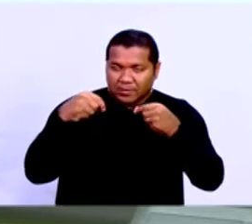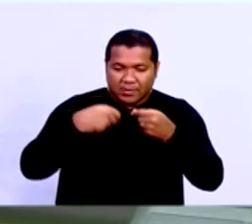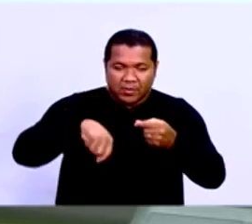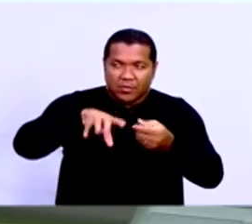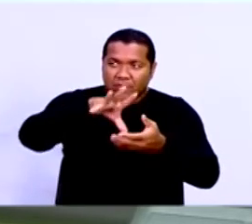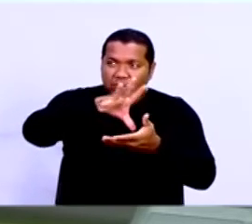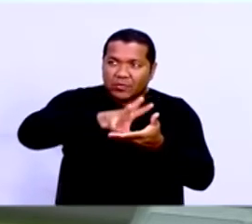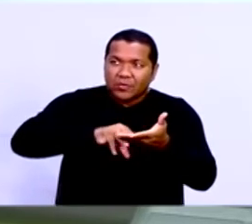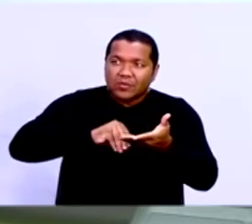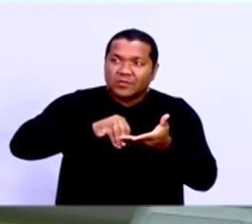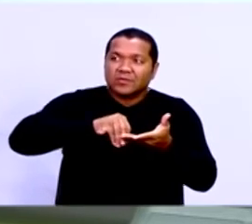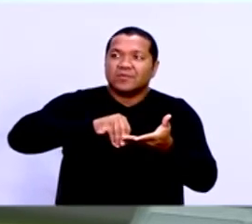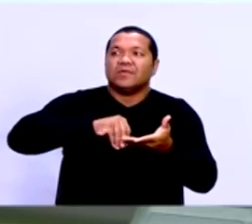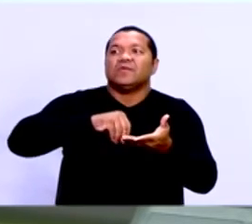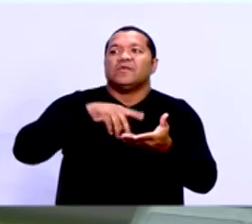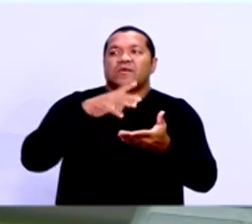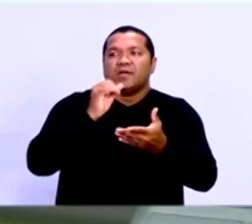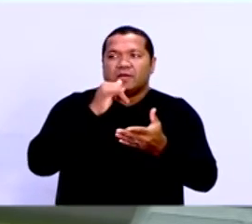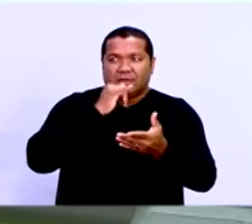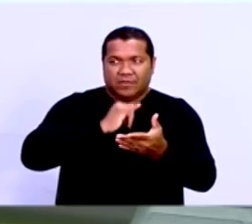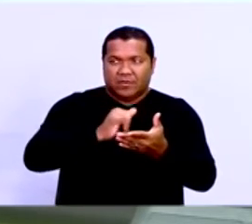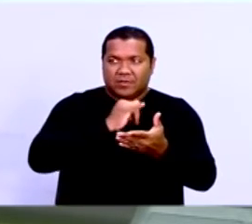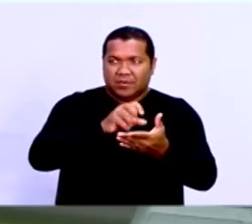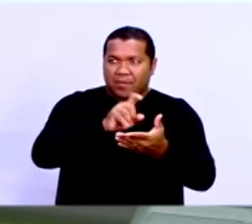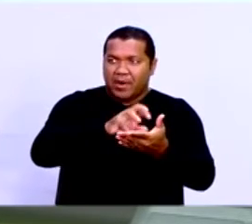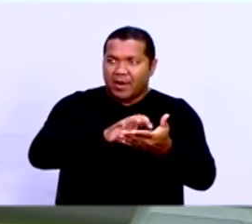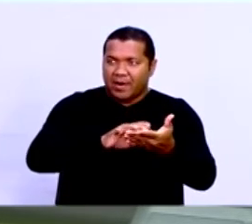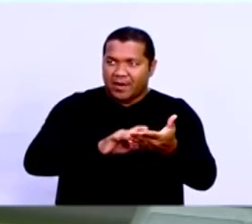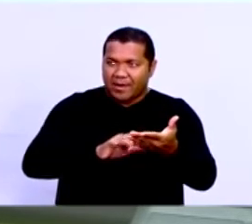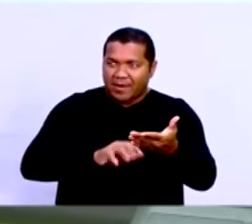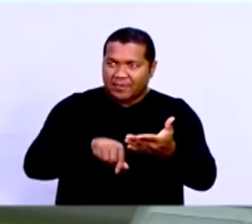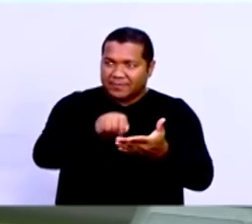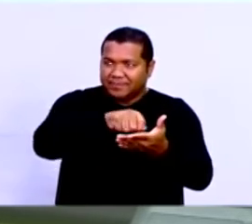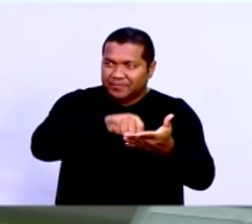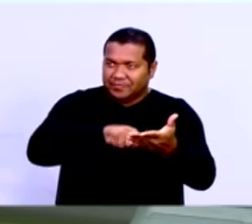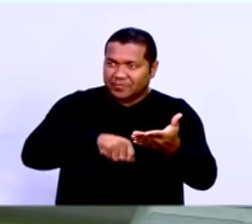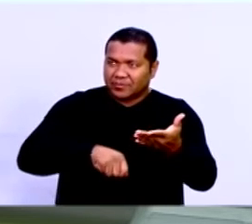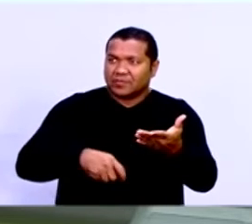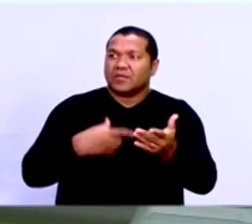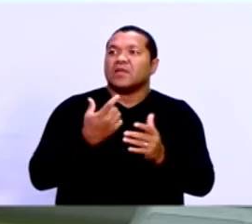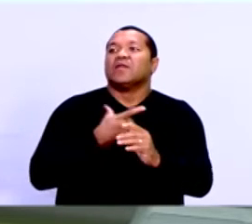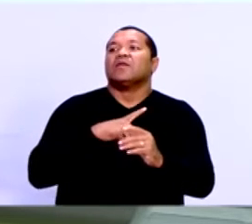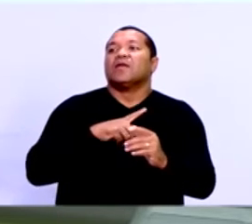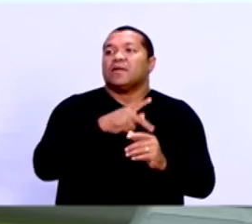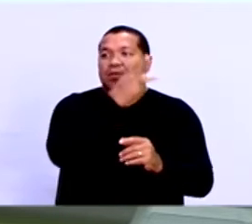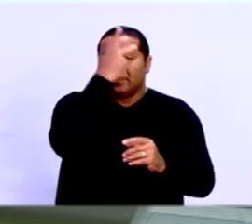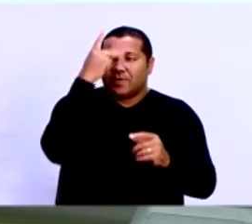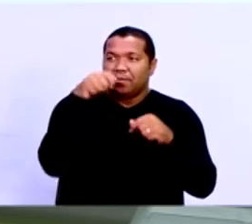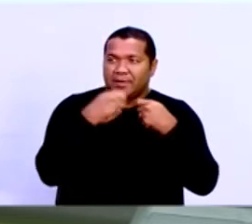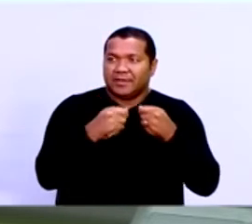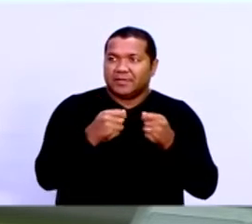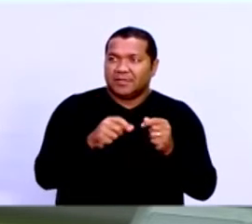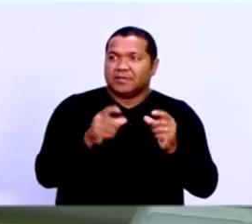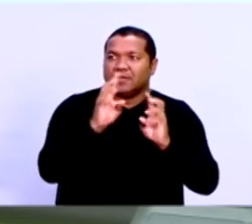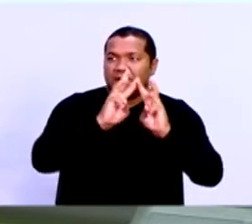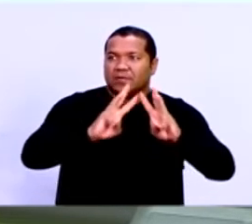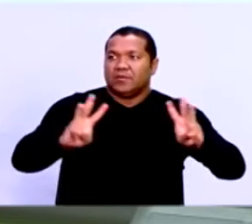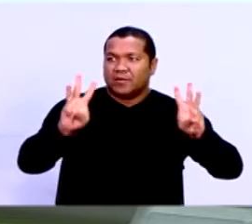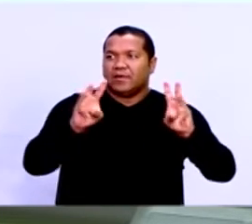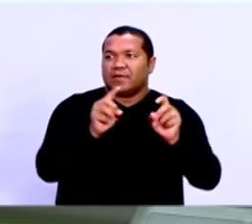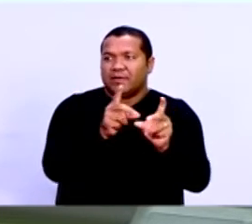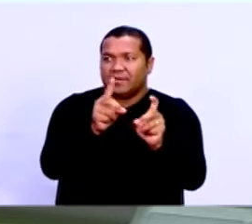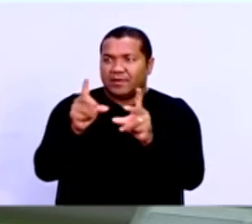adquirir todas essas informações que o meu cliente quer o site dele de material de construção que ele vai vender os produtos